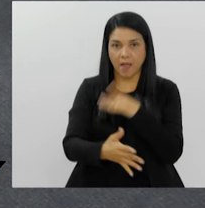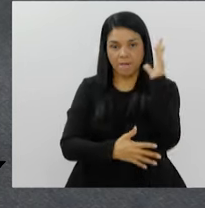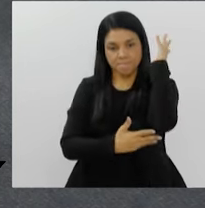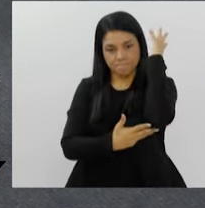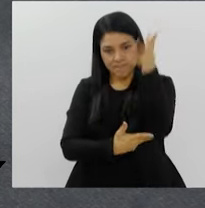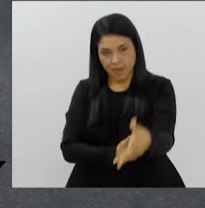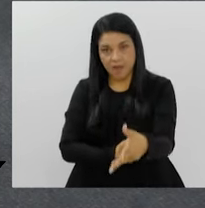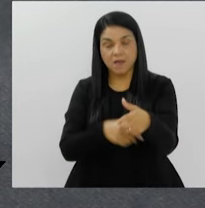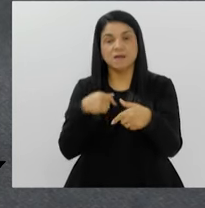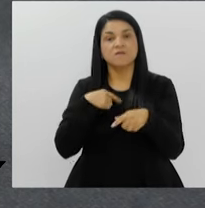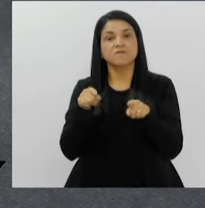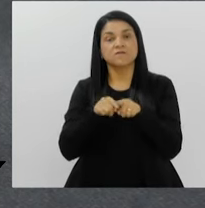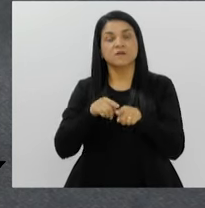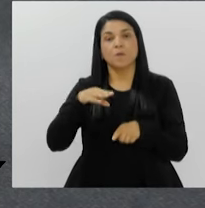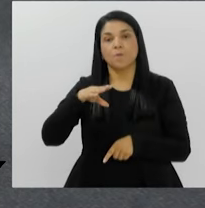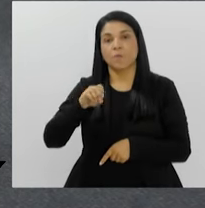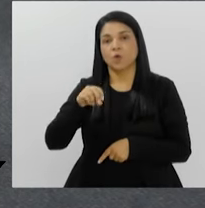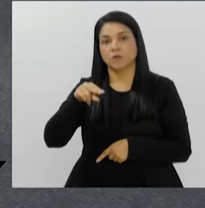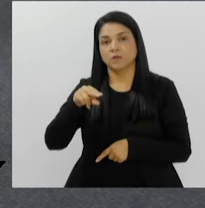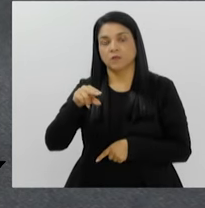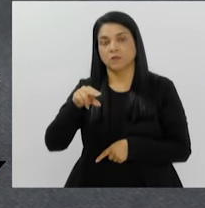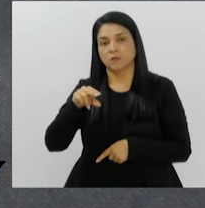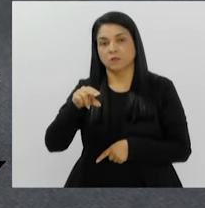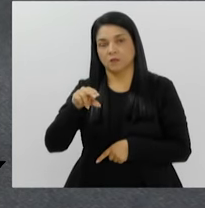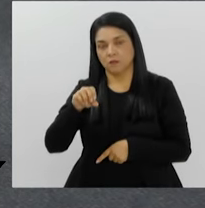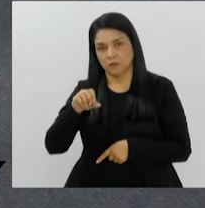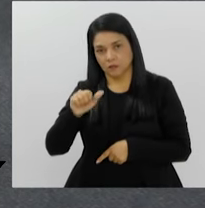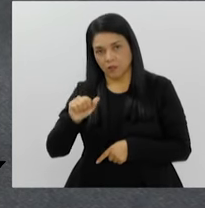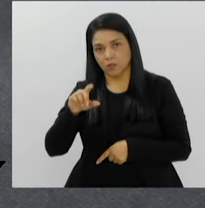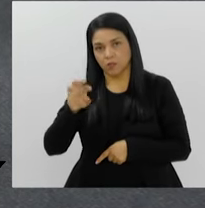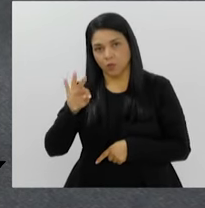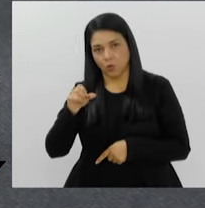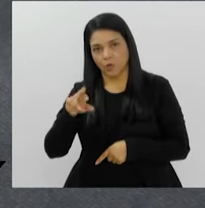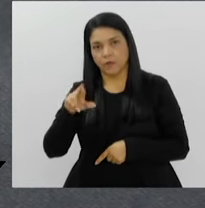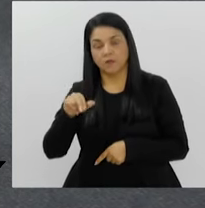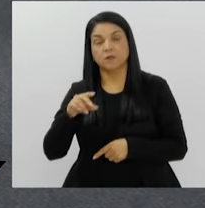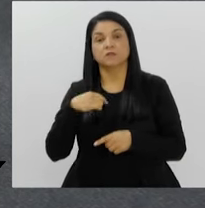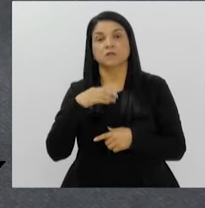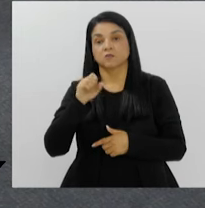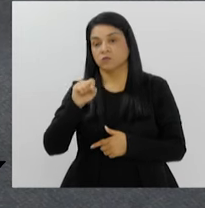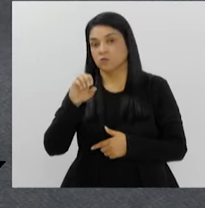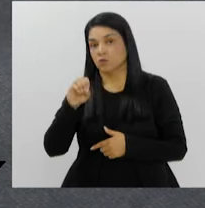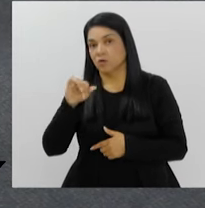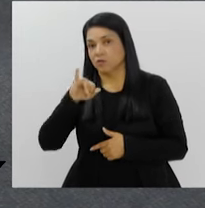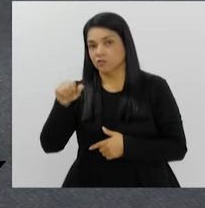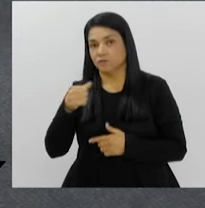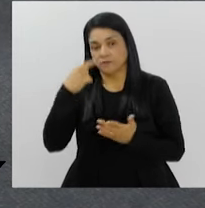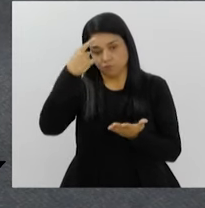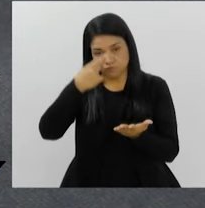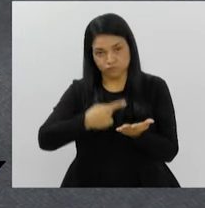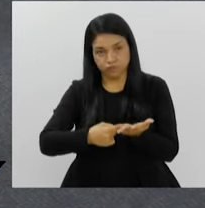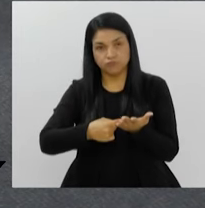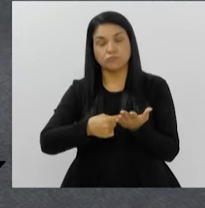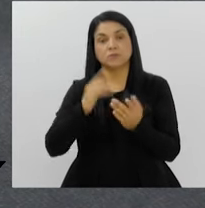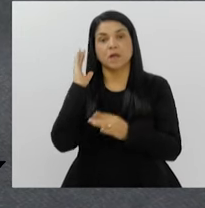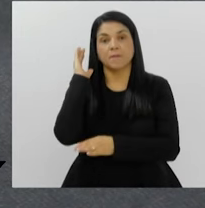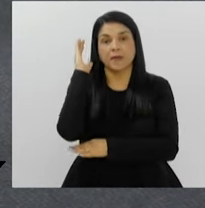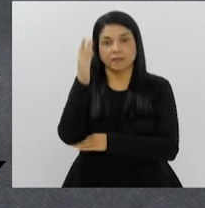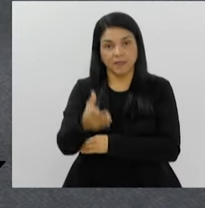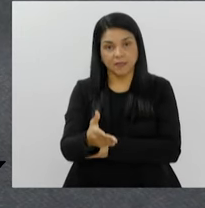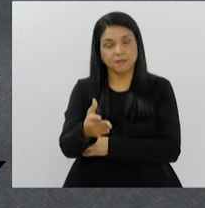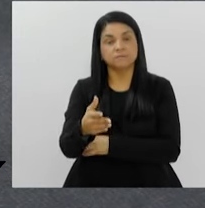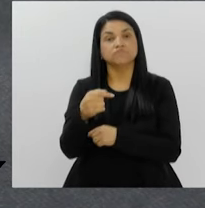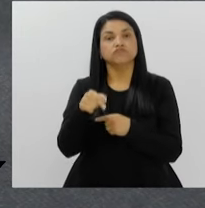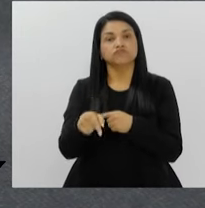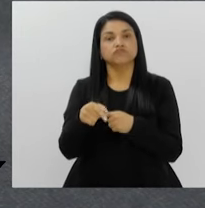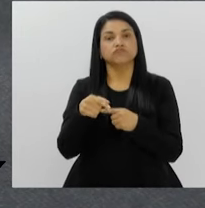a moratória da soja, com os produtores de soja, fizemos o pacto legal, da madeira legal, com